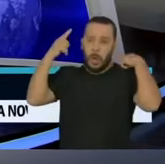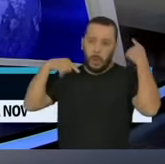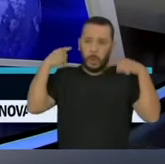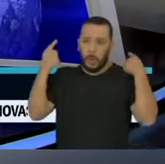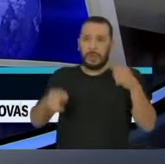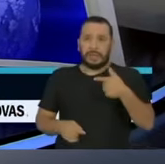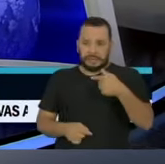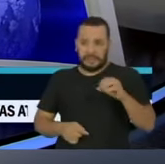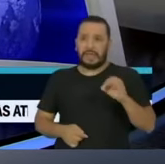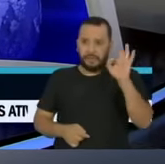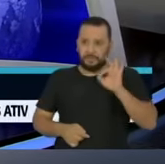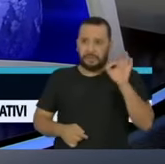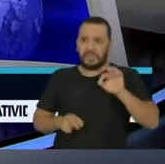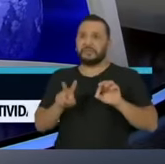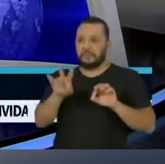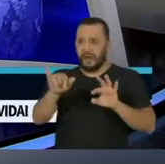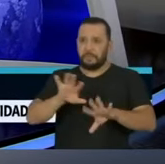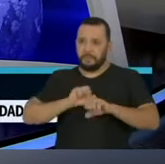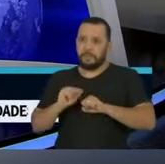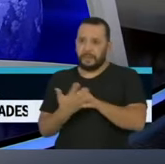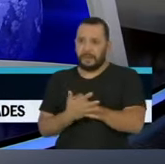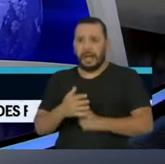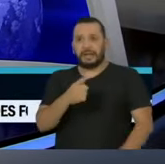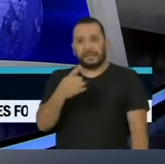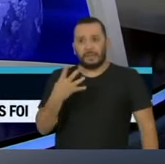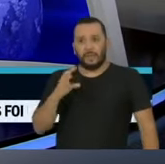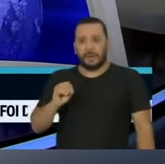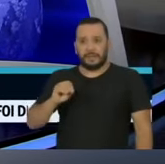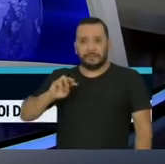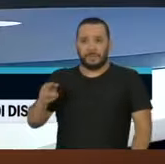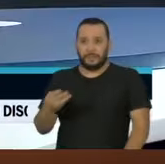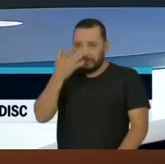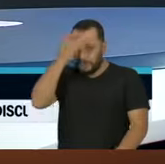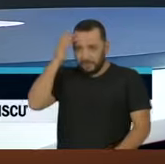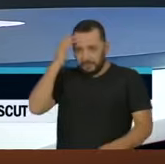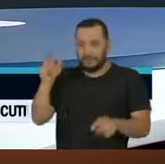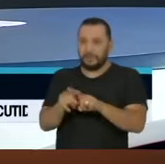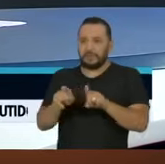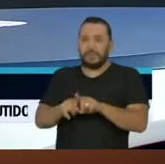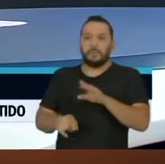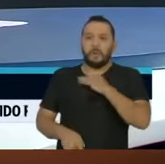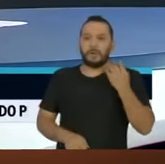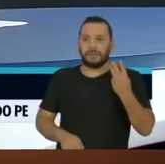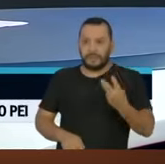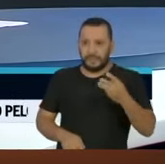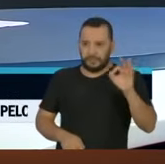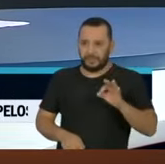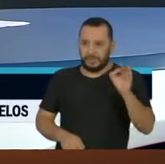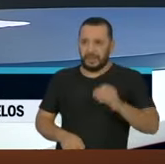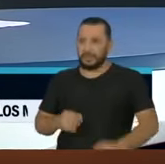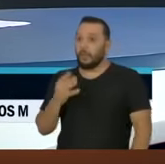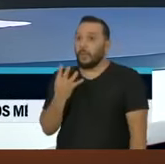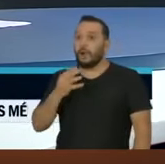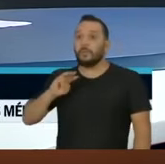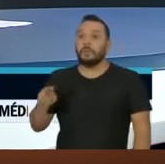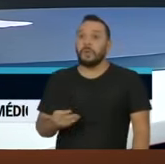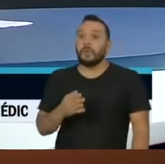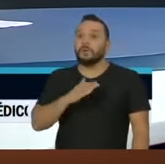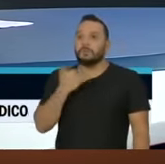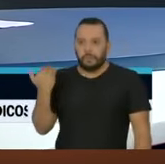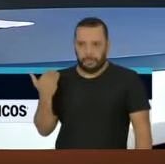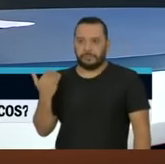irão pegar portanto 140 milhões de infectados mortalidade em três por cento cerca de 4 milhões de mortos